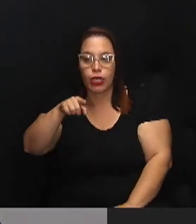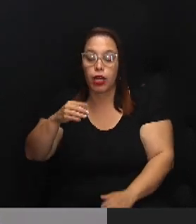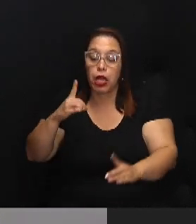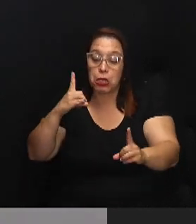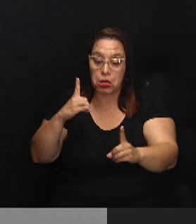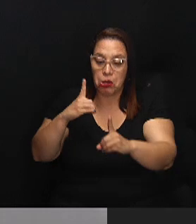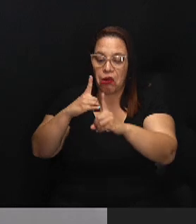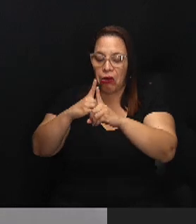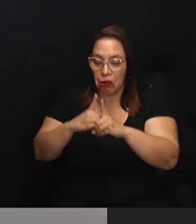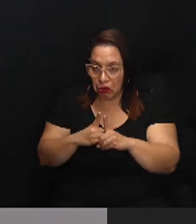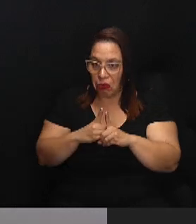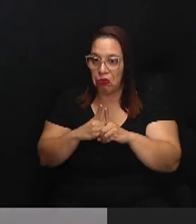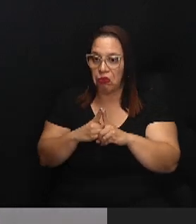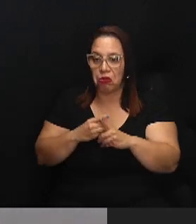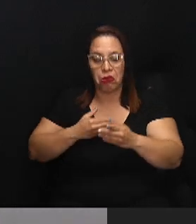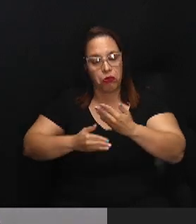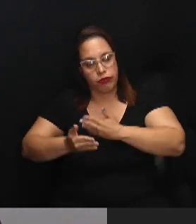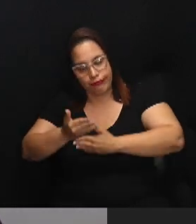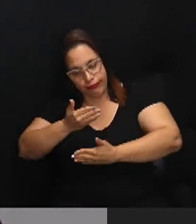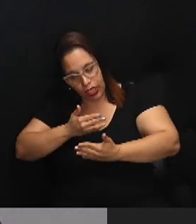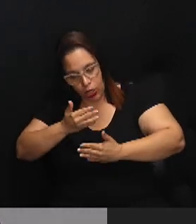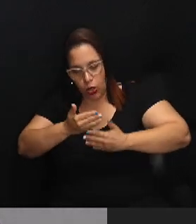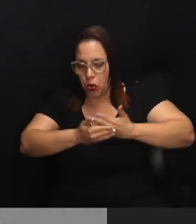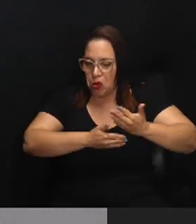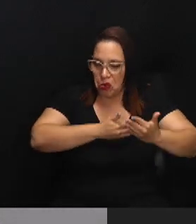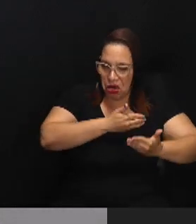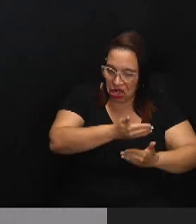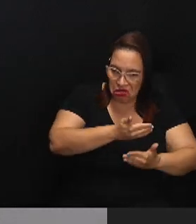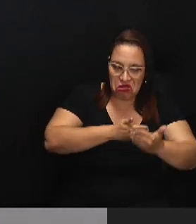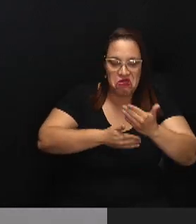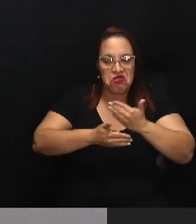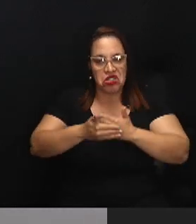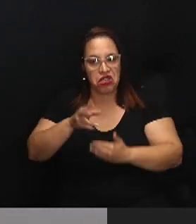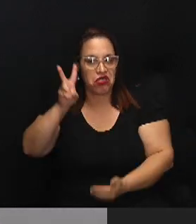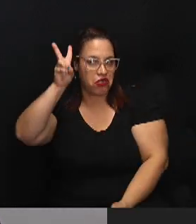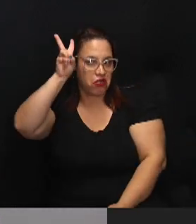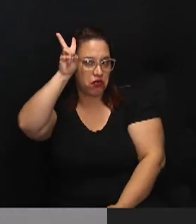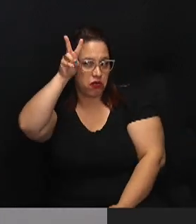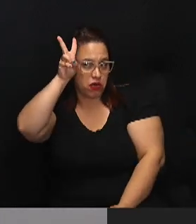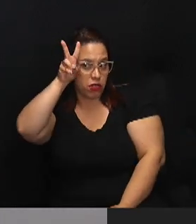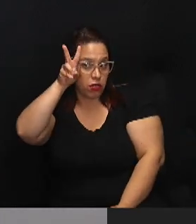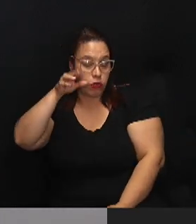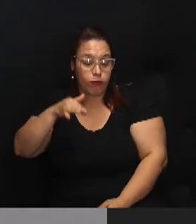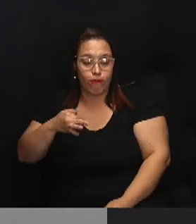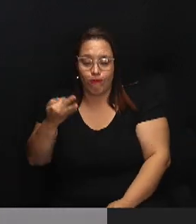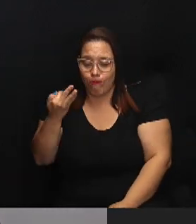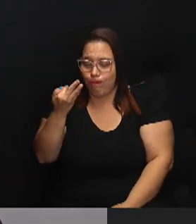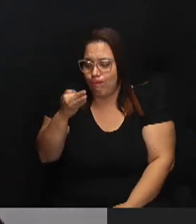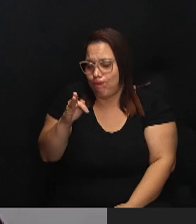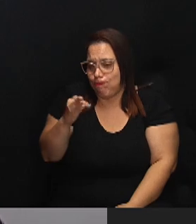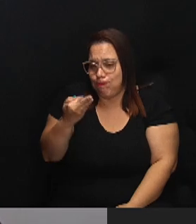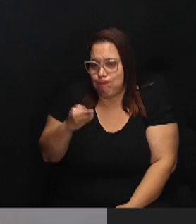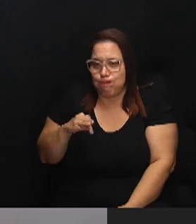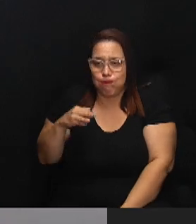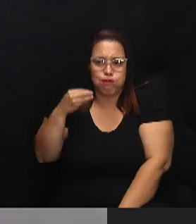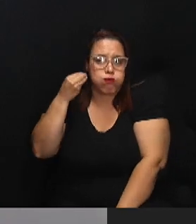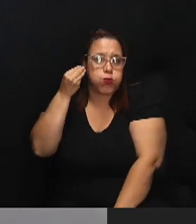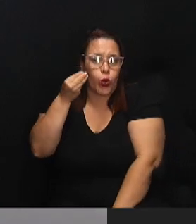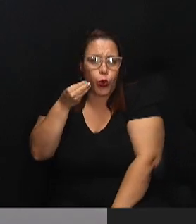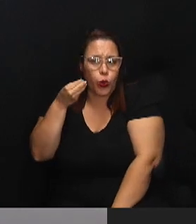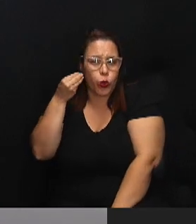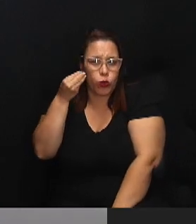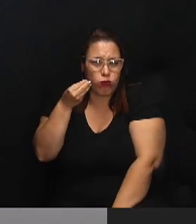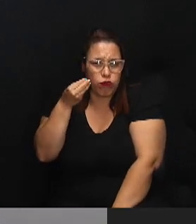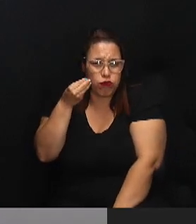encontram, lá elas dividem, né, as suas dores, as suas experiências, né, então